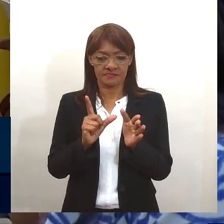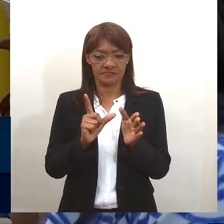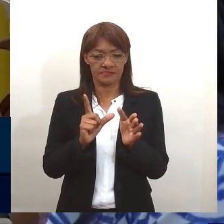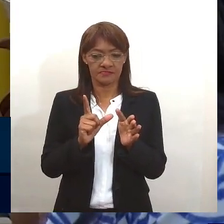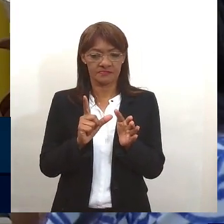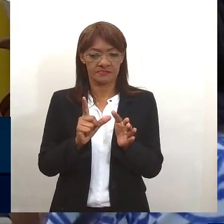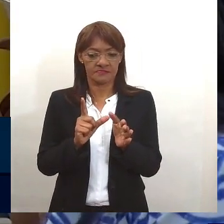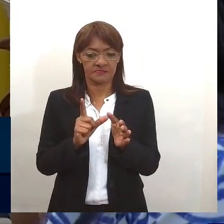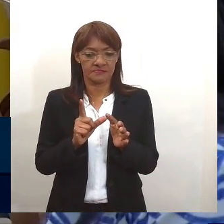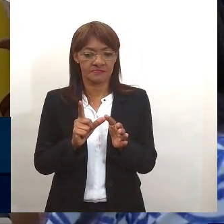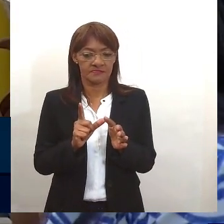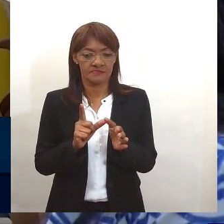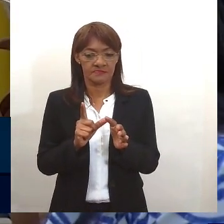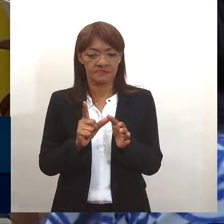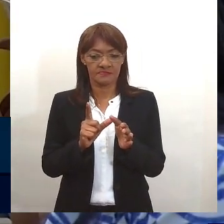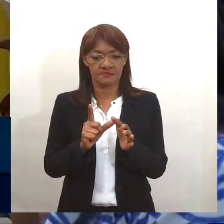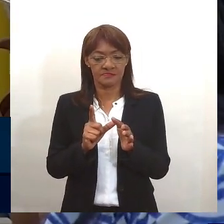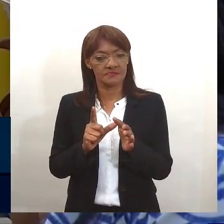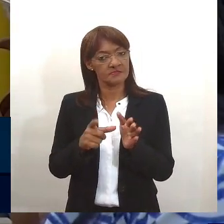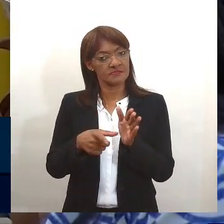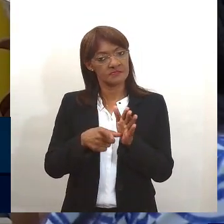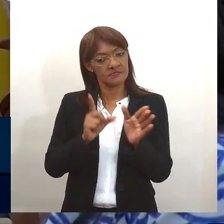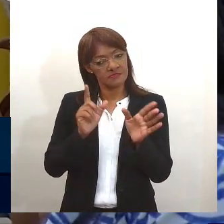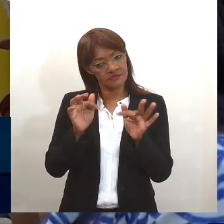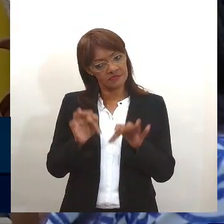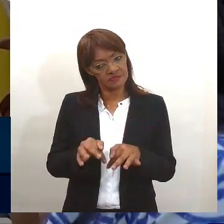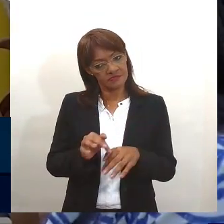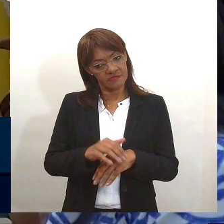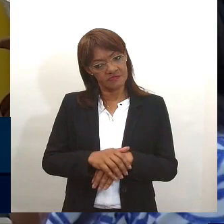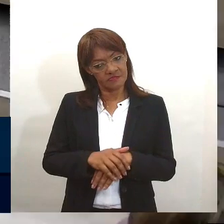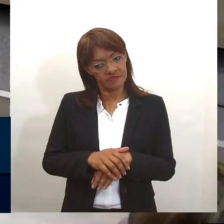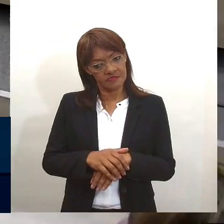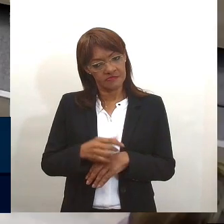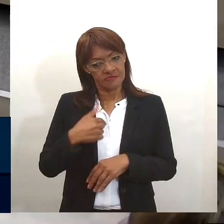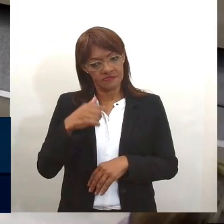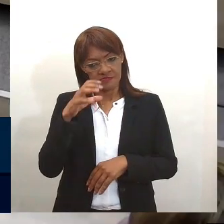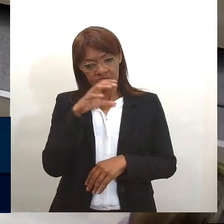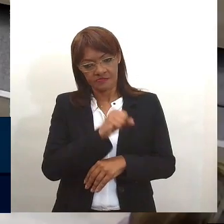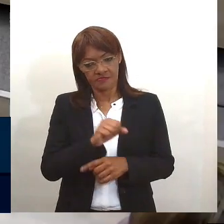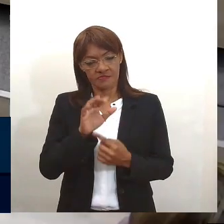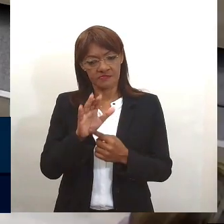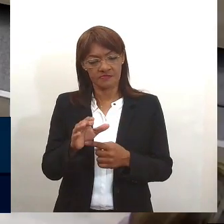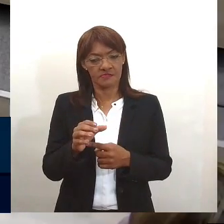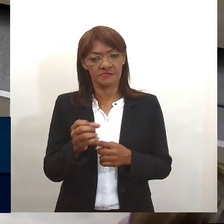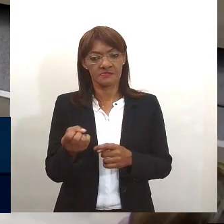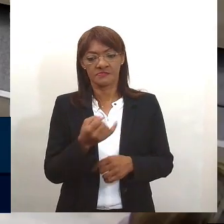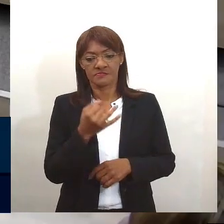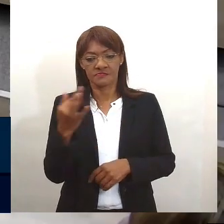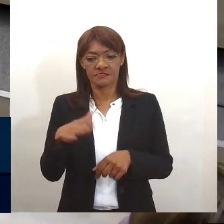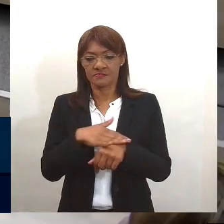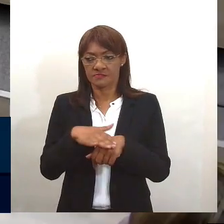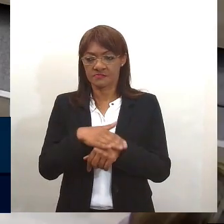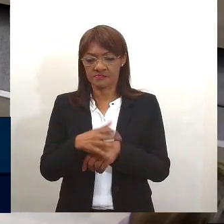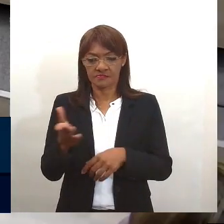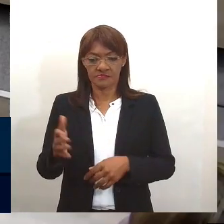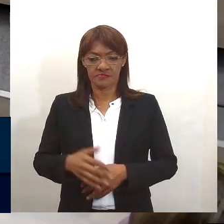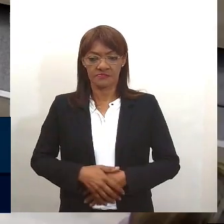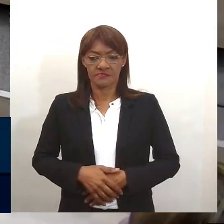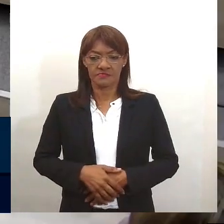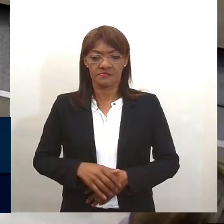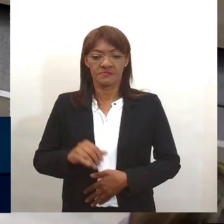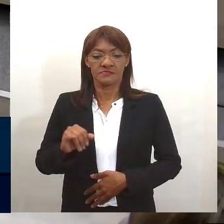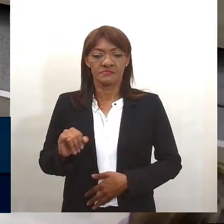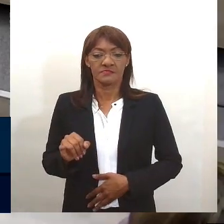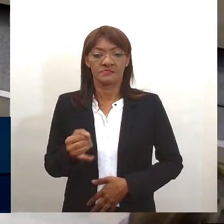antes de terminar, eu apresentei bem rápido os números, até para a gente poder conversar um pouquinho mais, mas eu queria aproveitar para agradecer por vocês terem